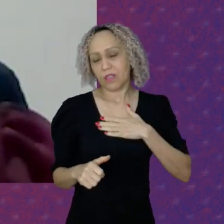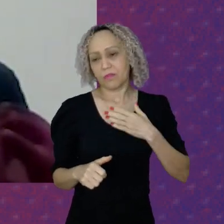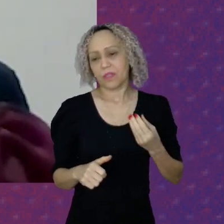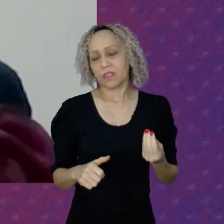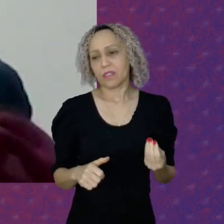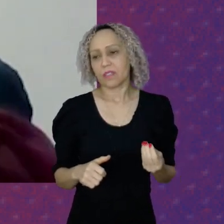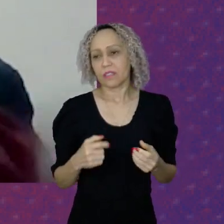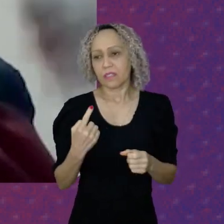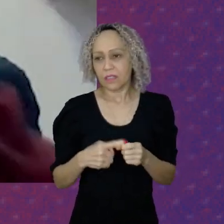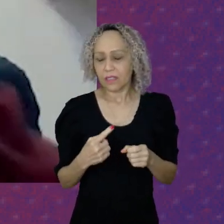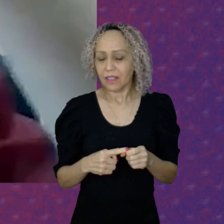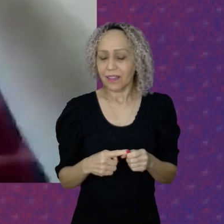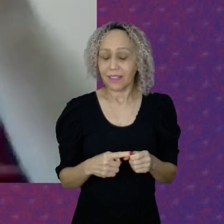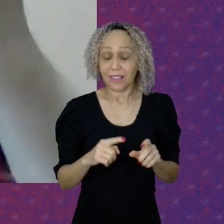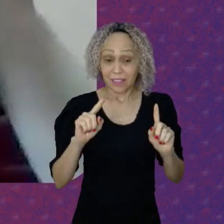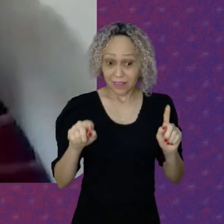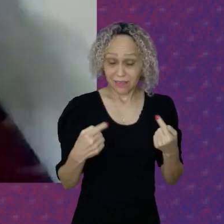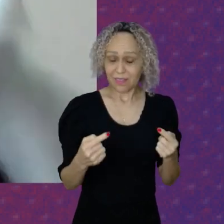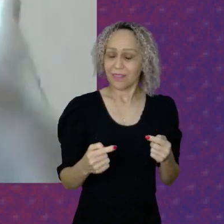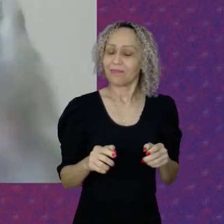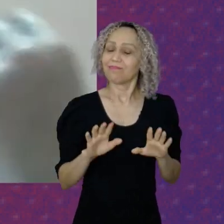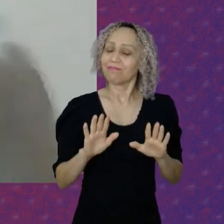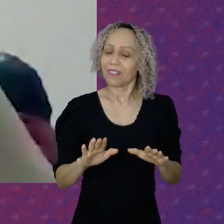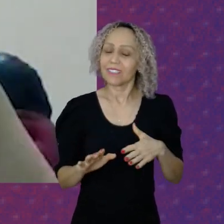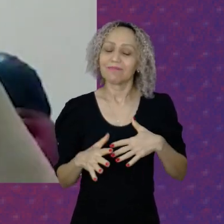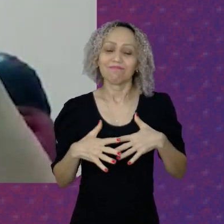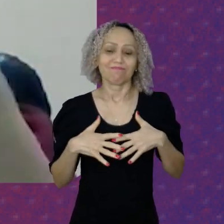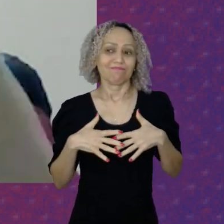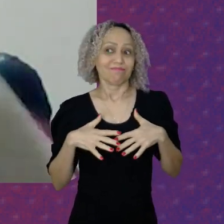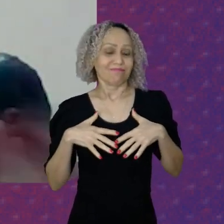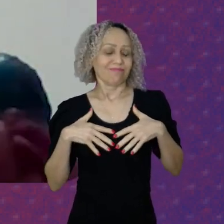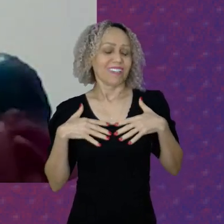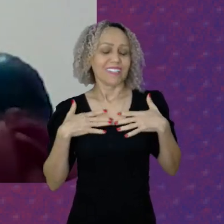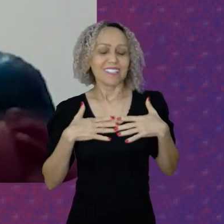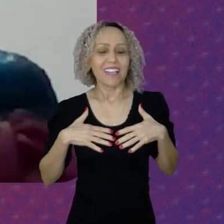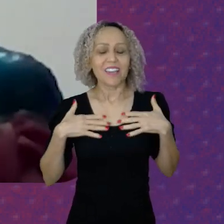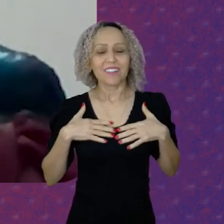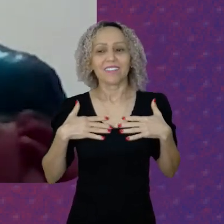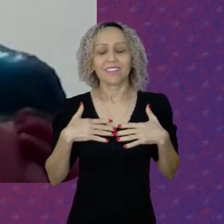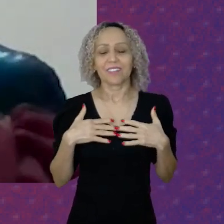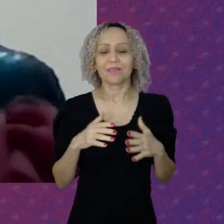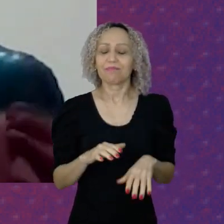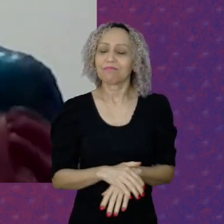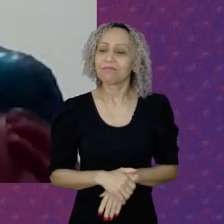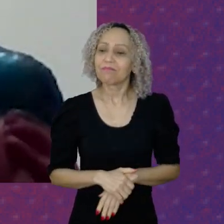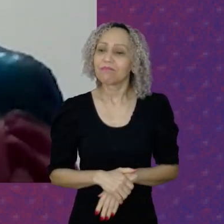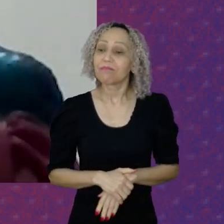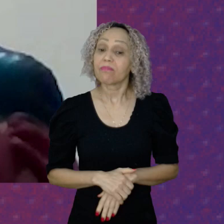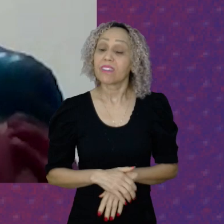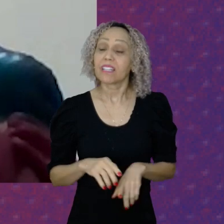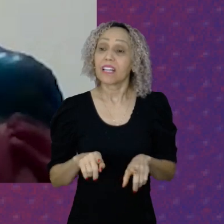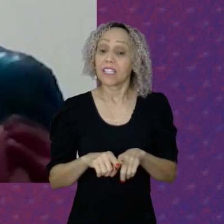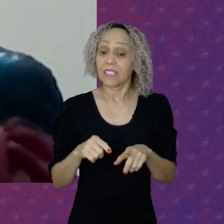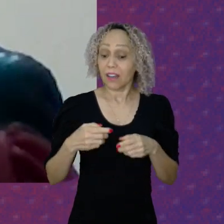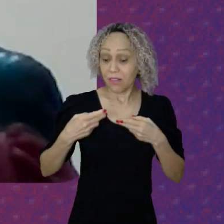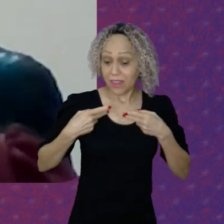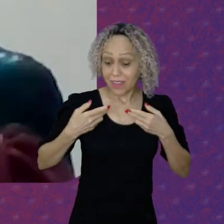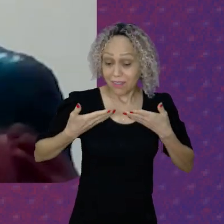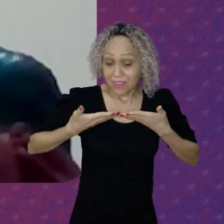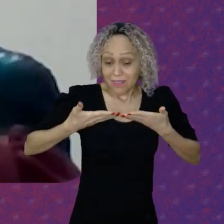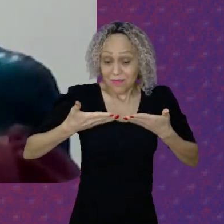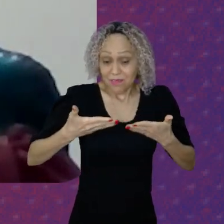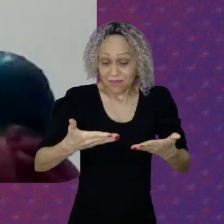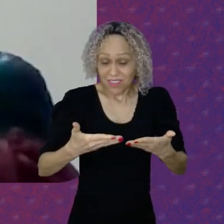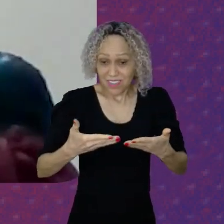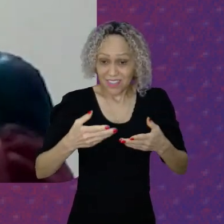é muito prazeroso também estar ocupando esse lugar. E aí eu recebi o convite de poder vir aqui